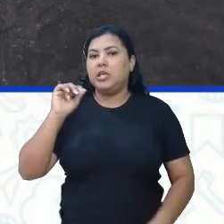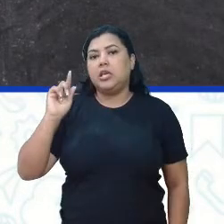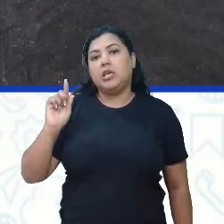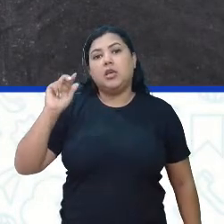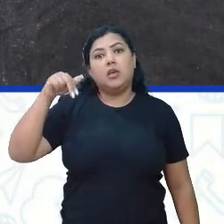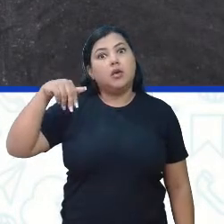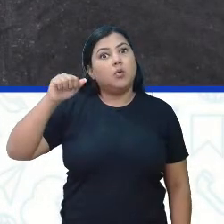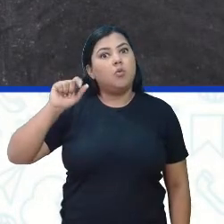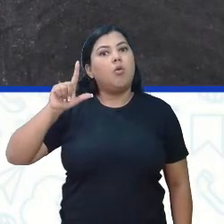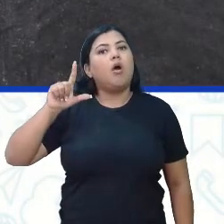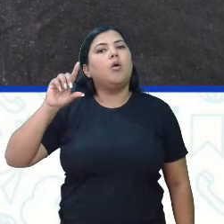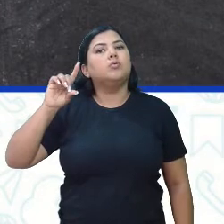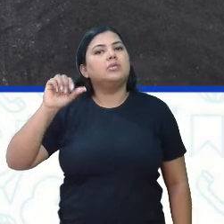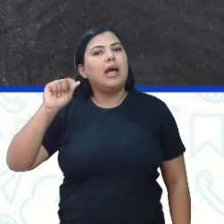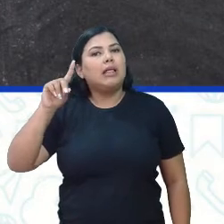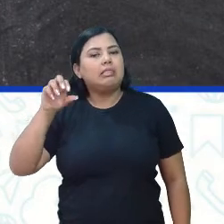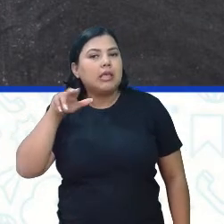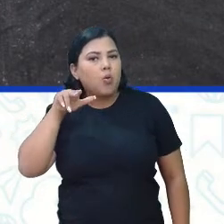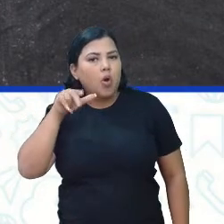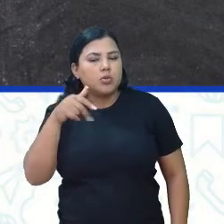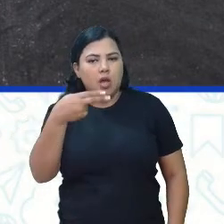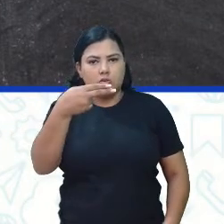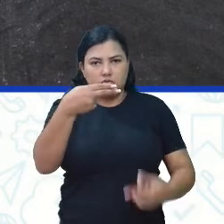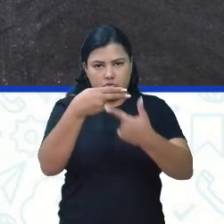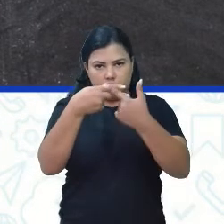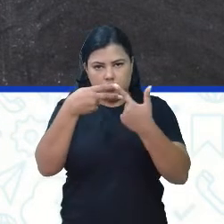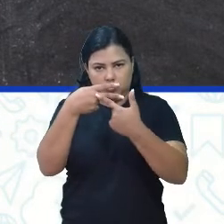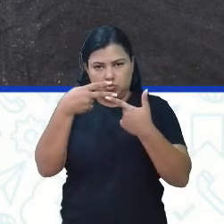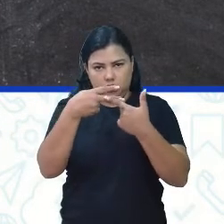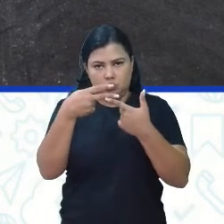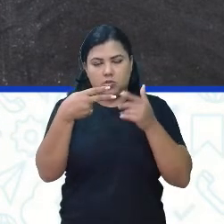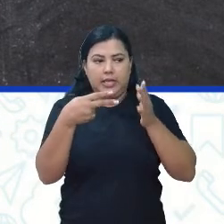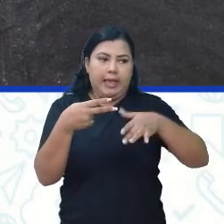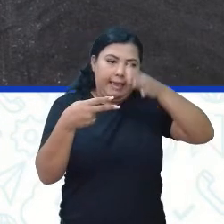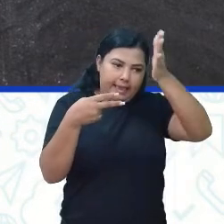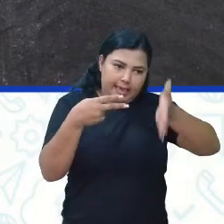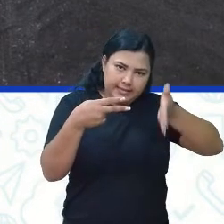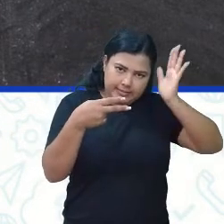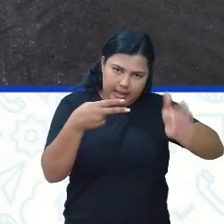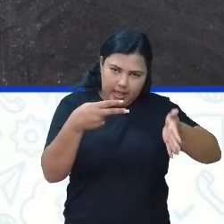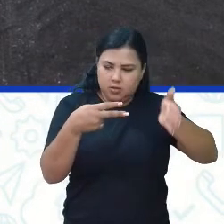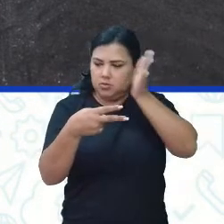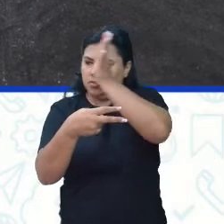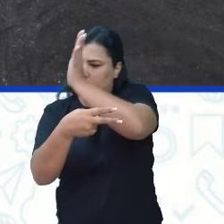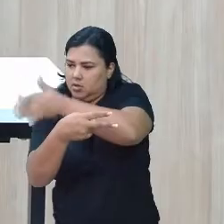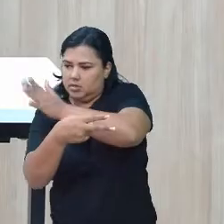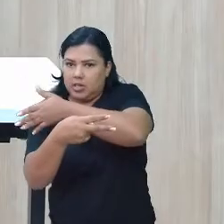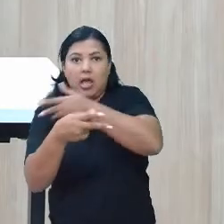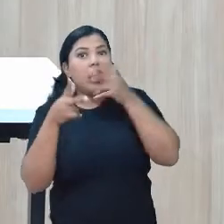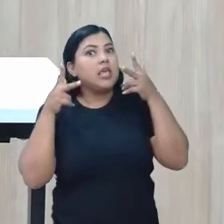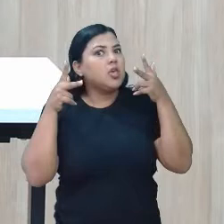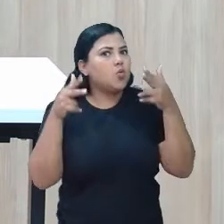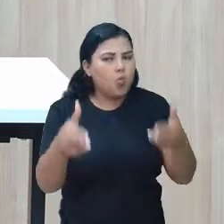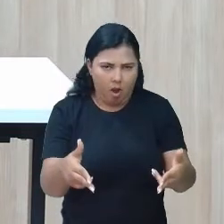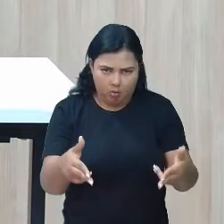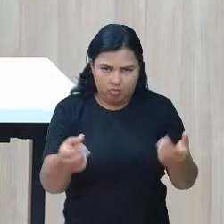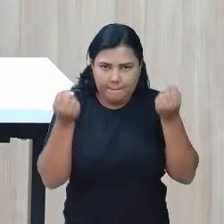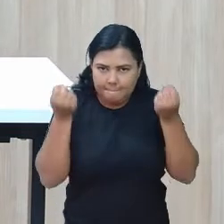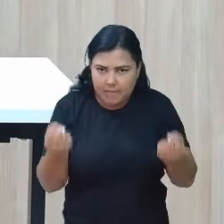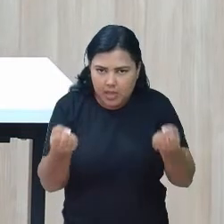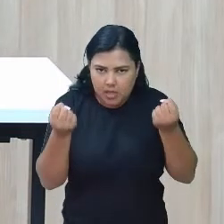quando está em equilíbrio, o que está de um lado é igual ao outro. Nesse caso da balança, a gente diz que são